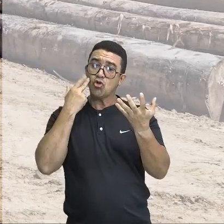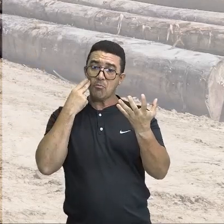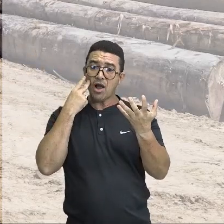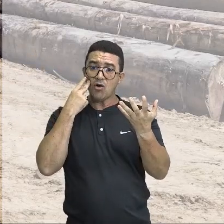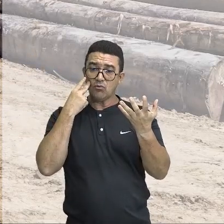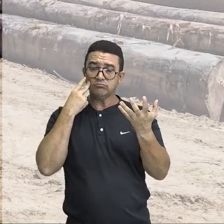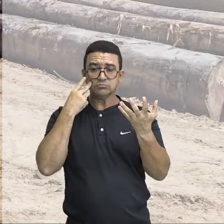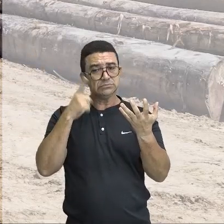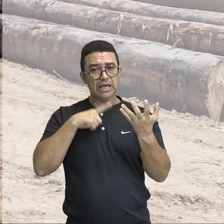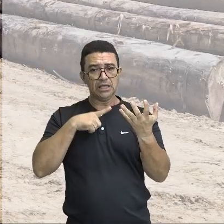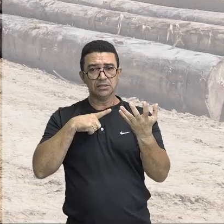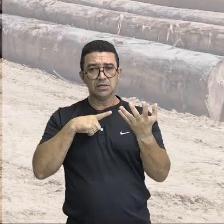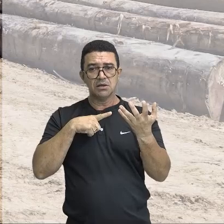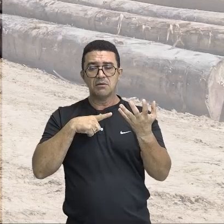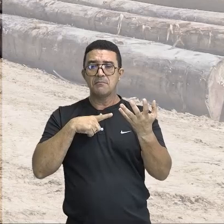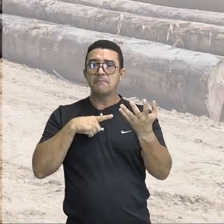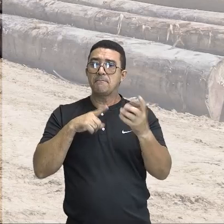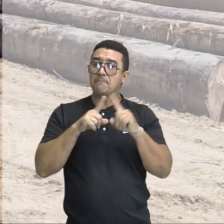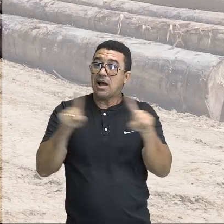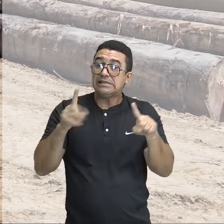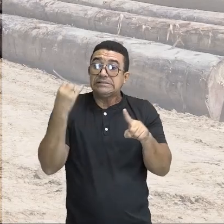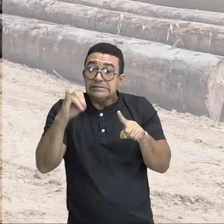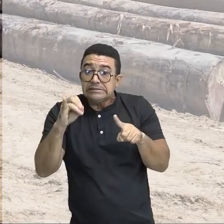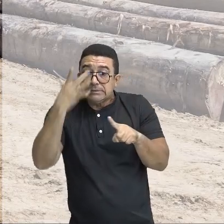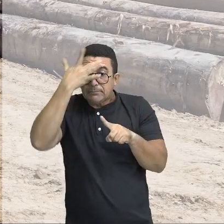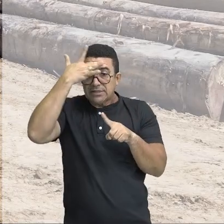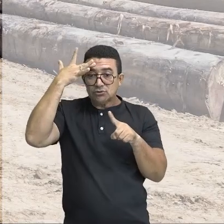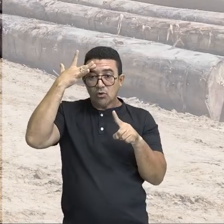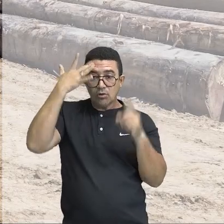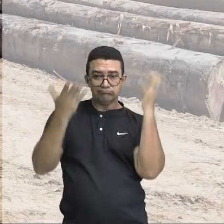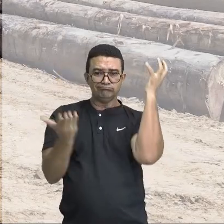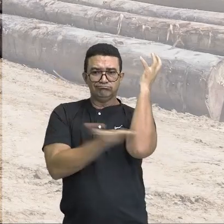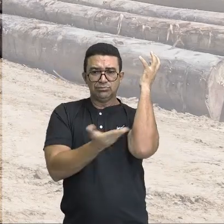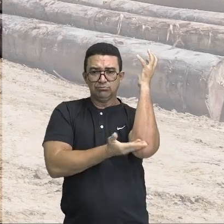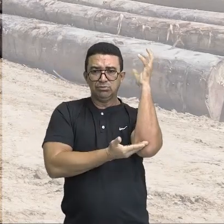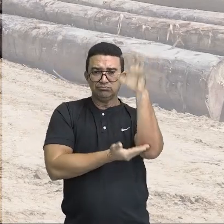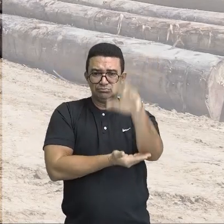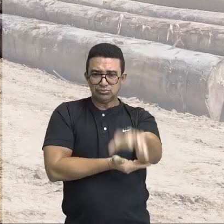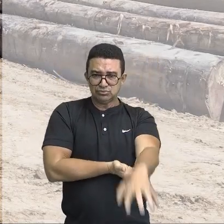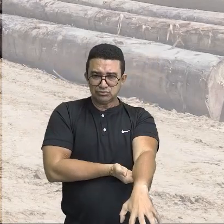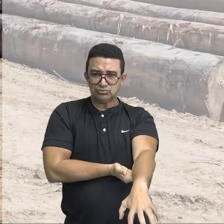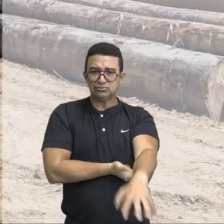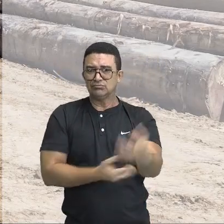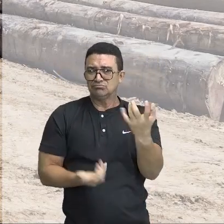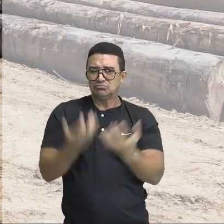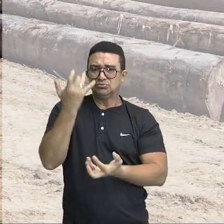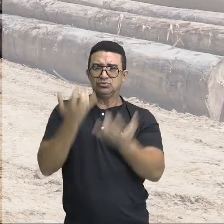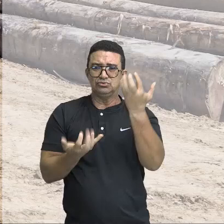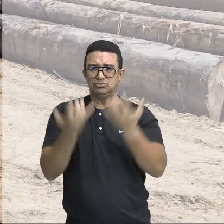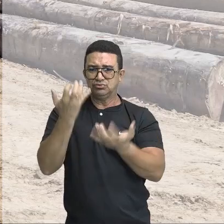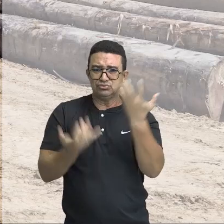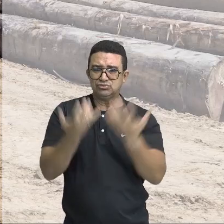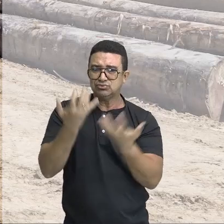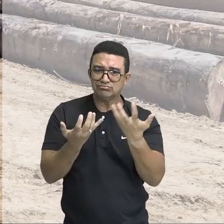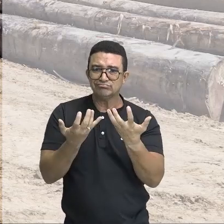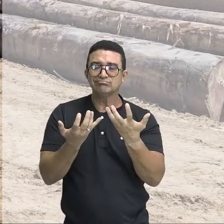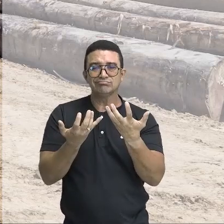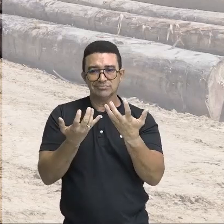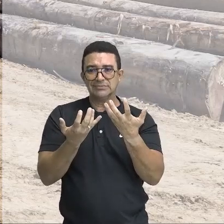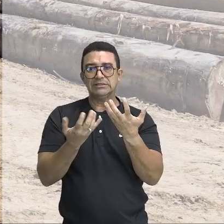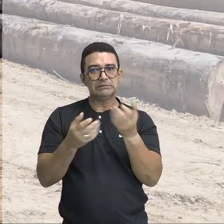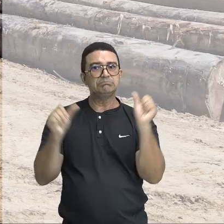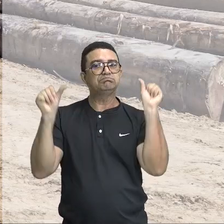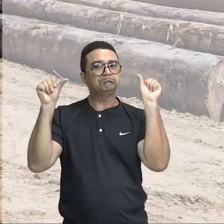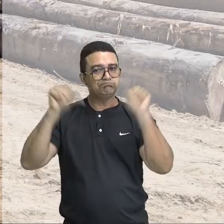acontecer. Existe. Tá? Tem que acontecer, porém, infelizmente, com a chegada de queimadas, de desmatamento, todo